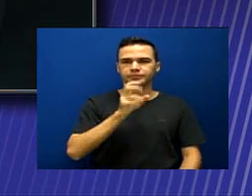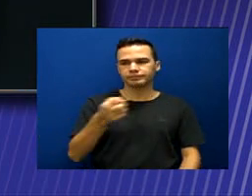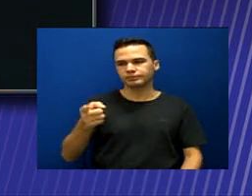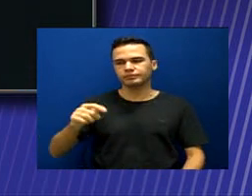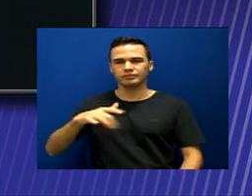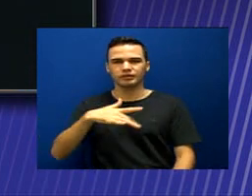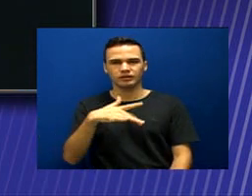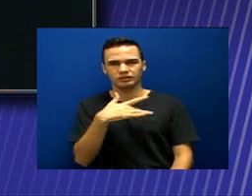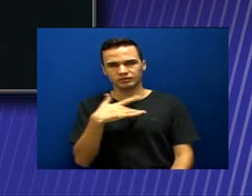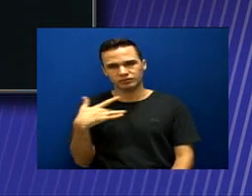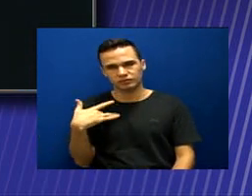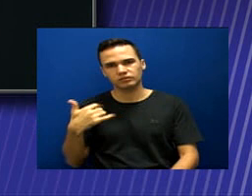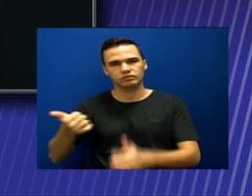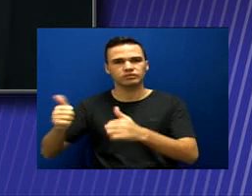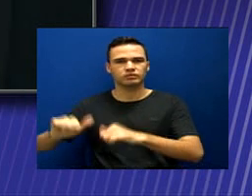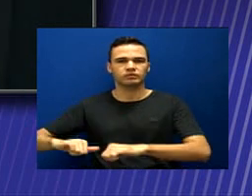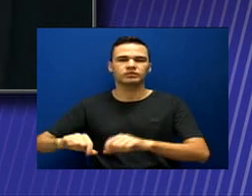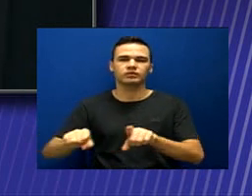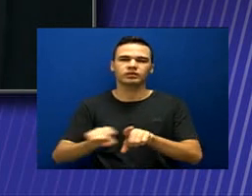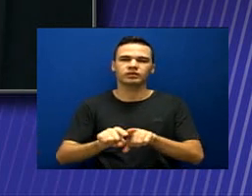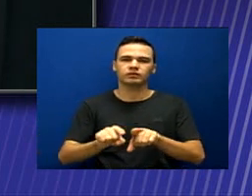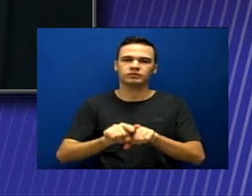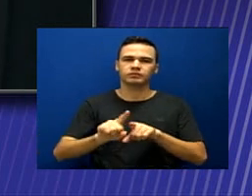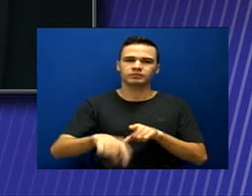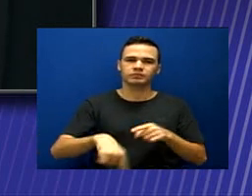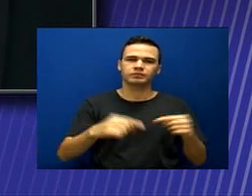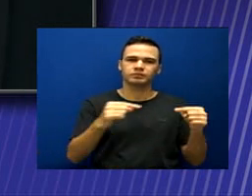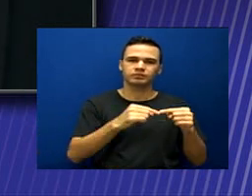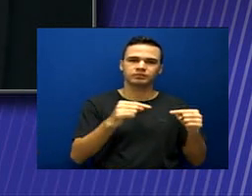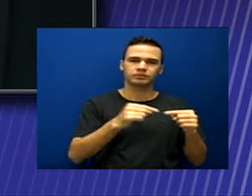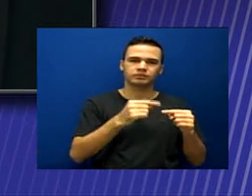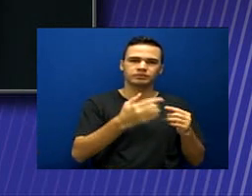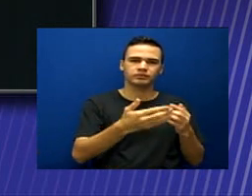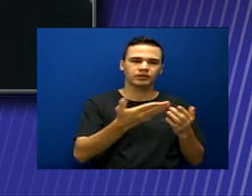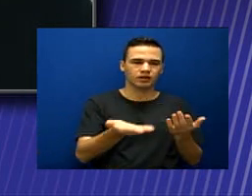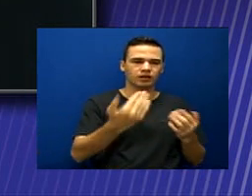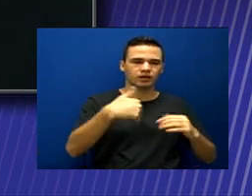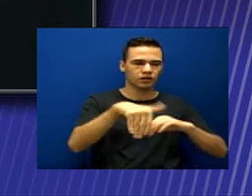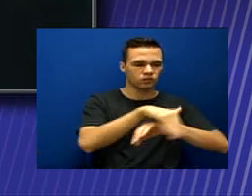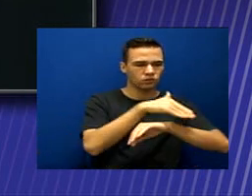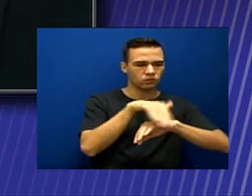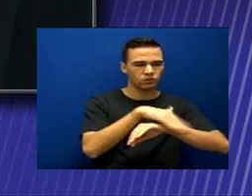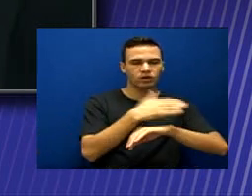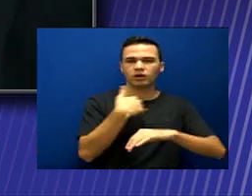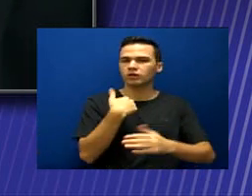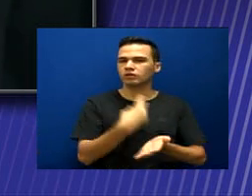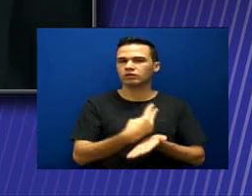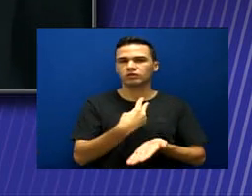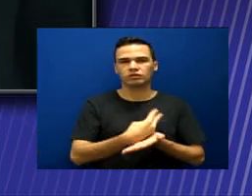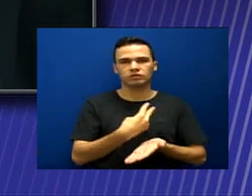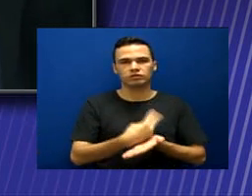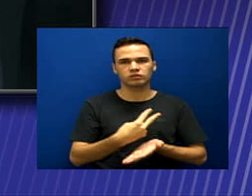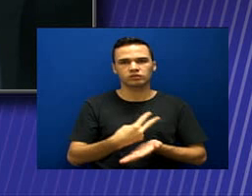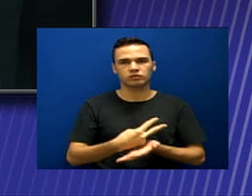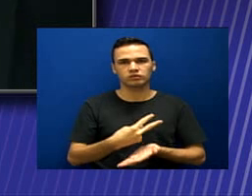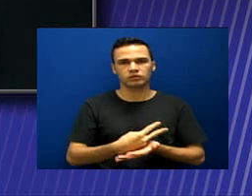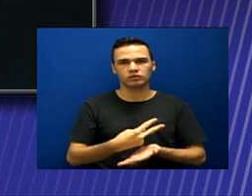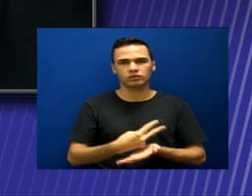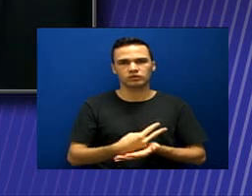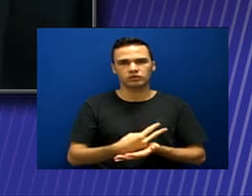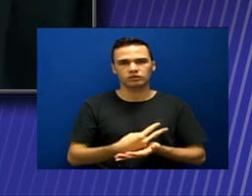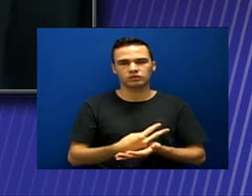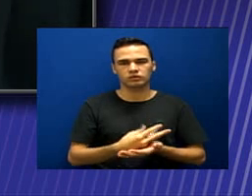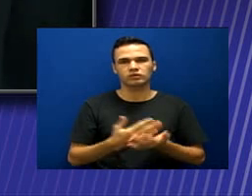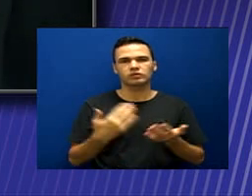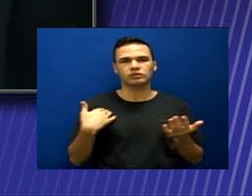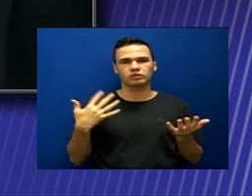creio que esse projeto... Gravíssima que vivemos, inclusive, em nível de atendimento de infraestrutura. Eu mesmo, diariamente, estou cobrando... Já